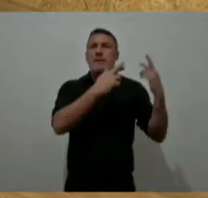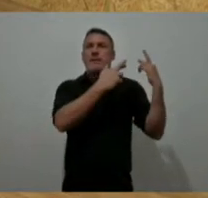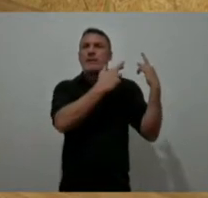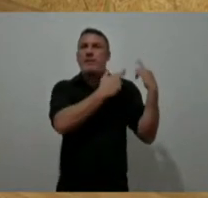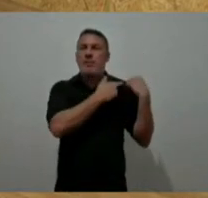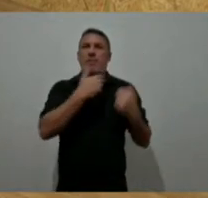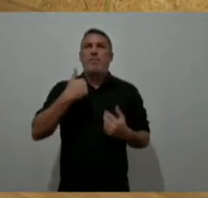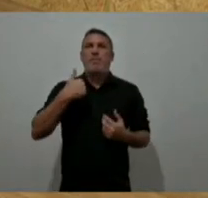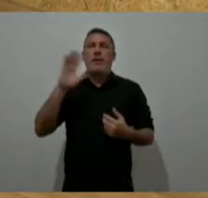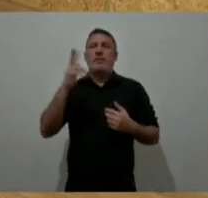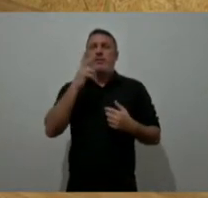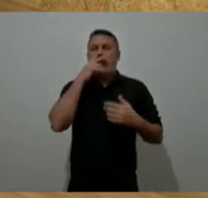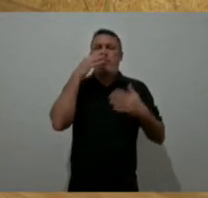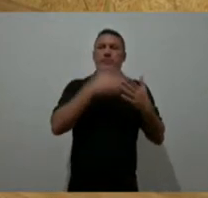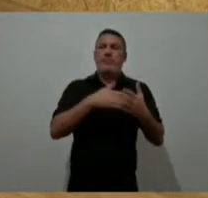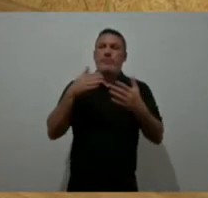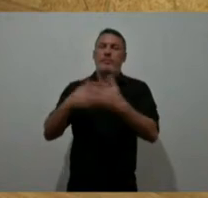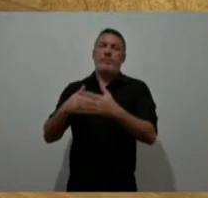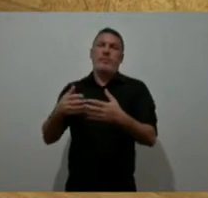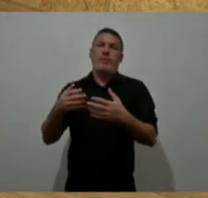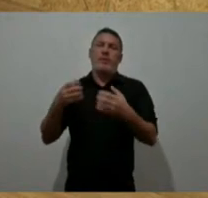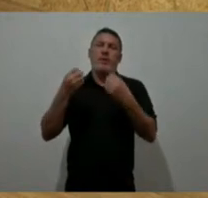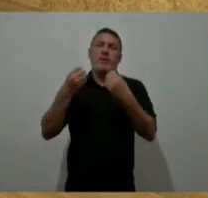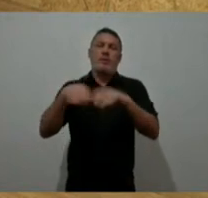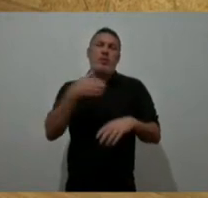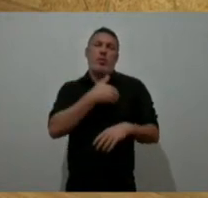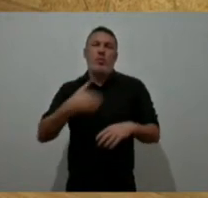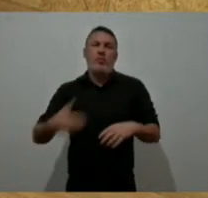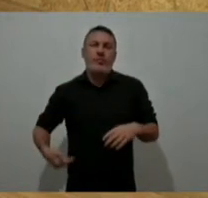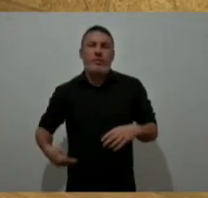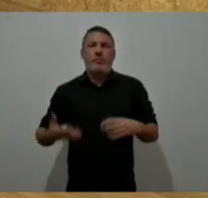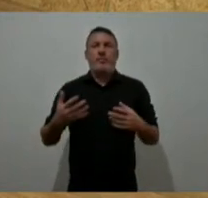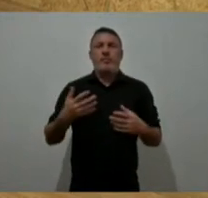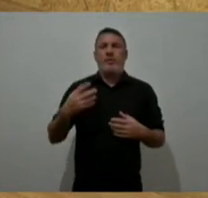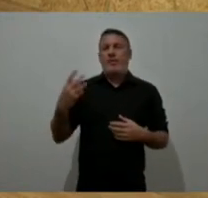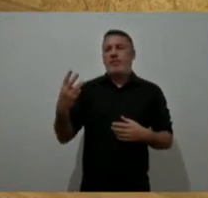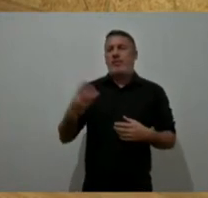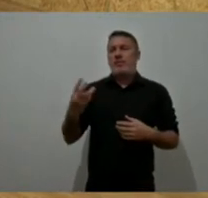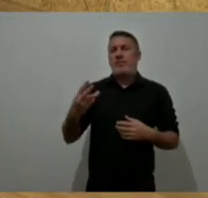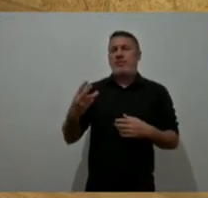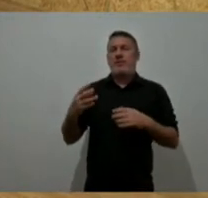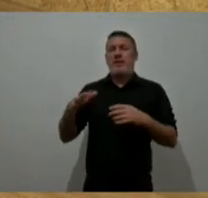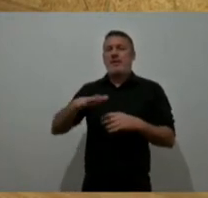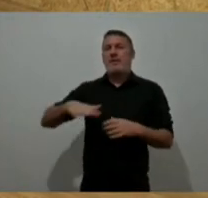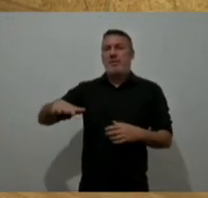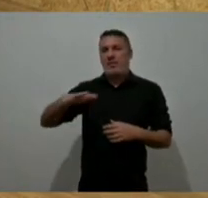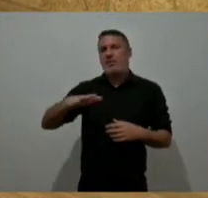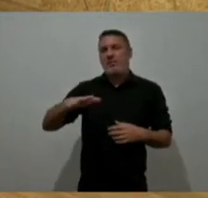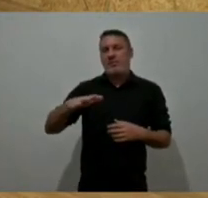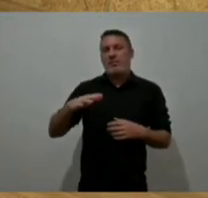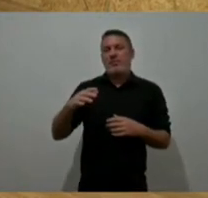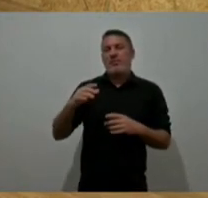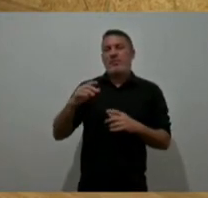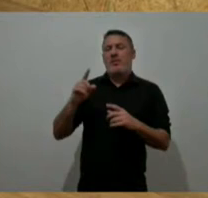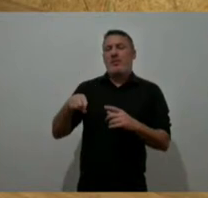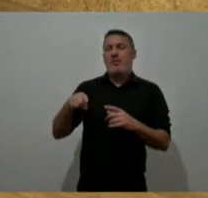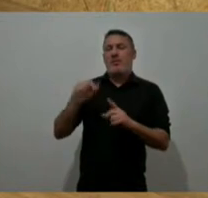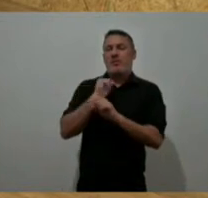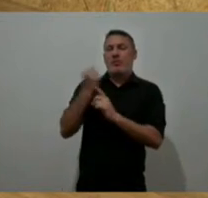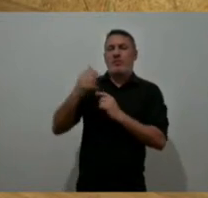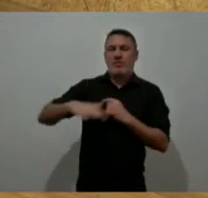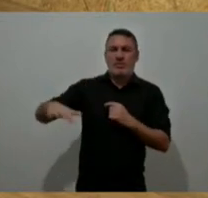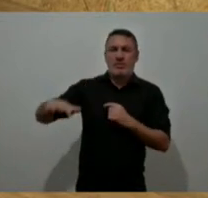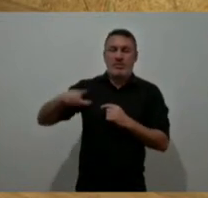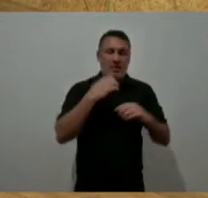os governos, como o terceiro setor também tem, né? Então, o empresário não está desvinculado, o terceiro setor não está